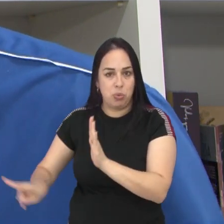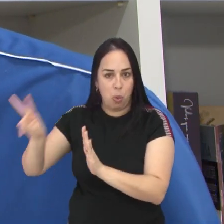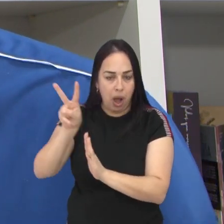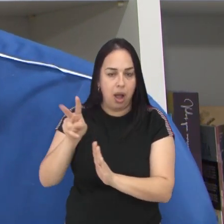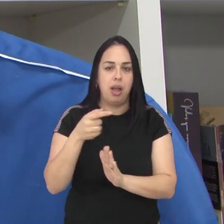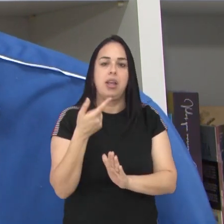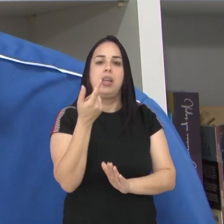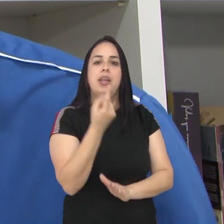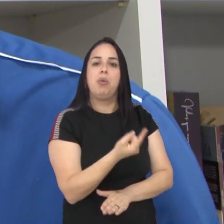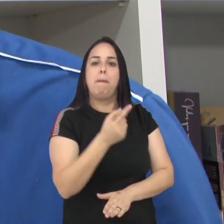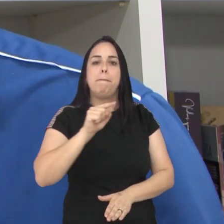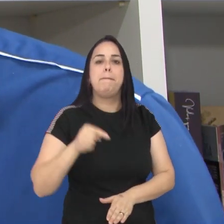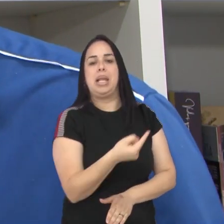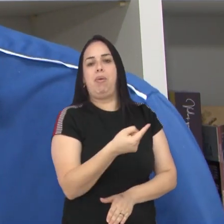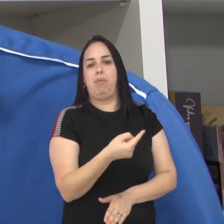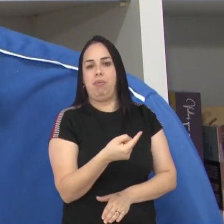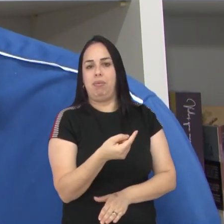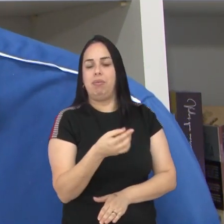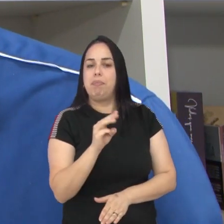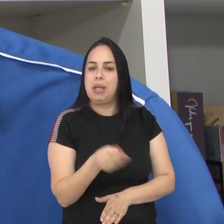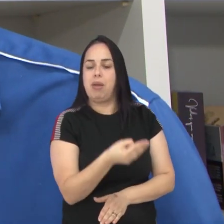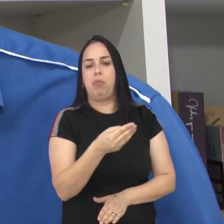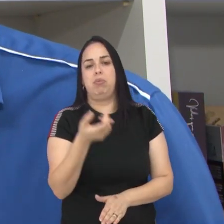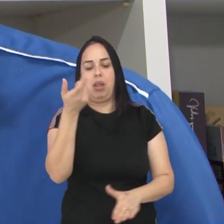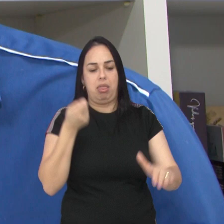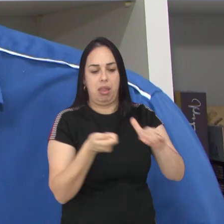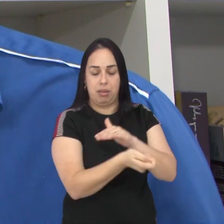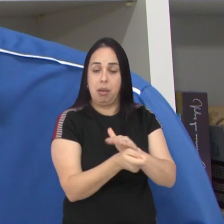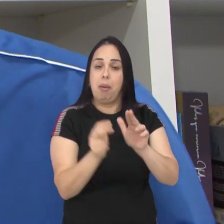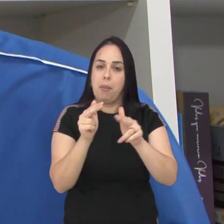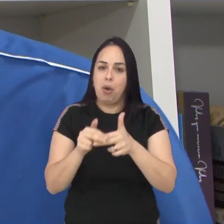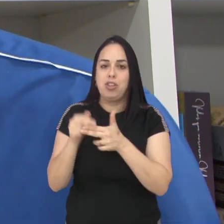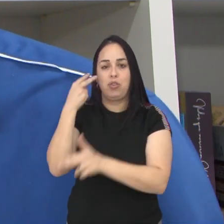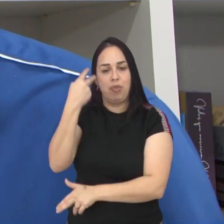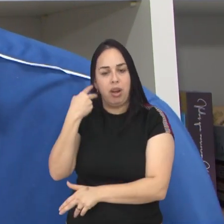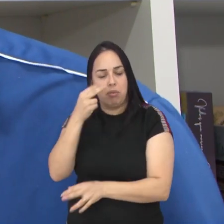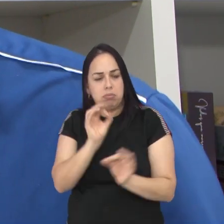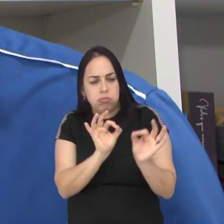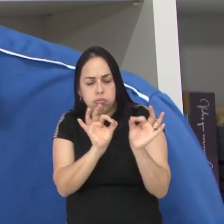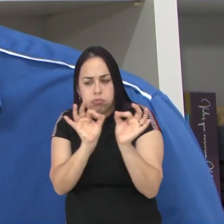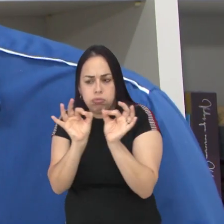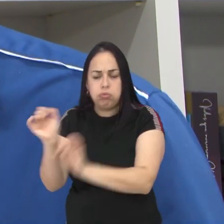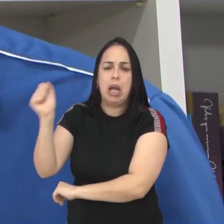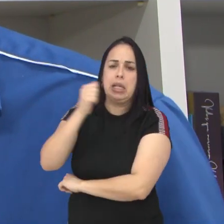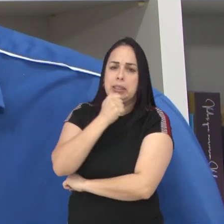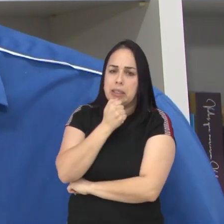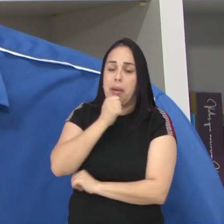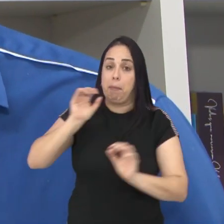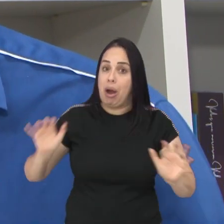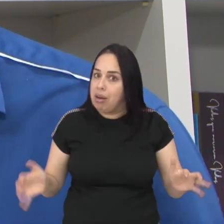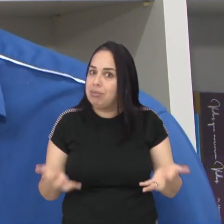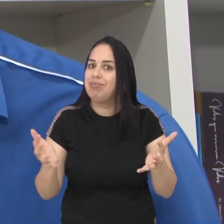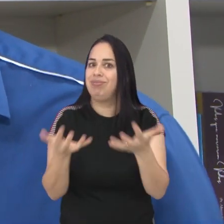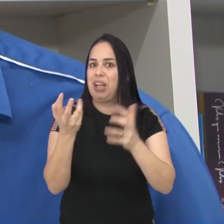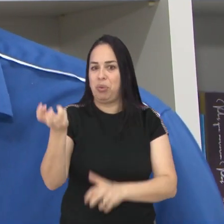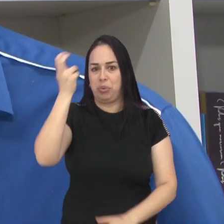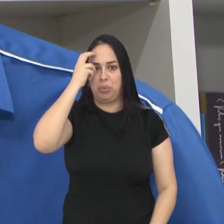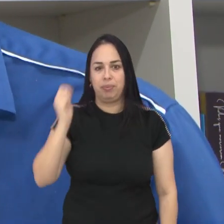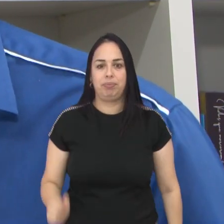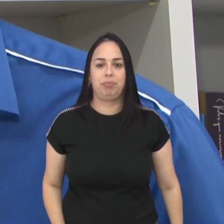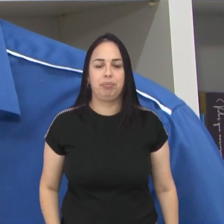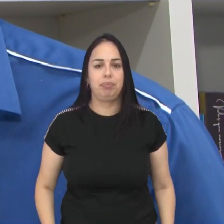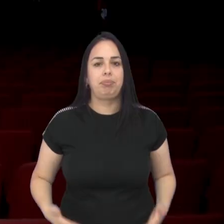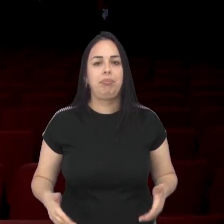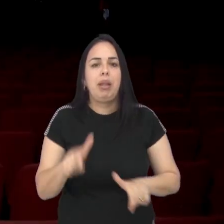as demais atividades. Então a Câmara ela está sempre acompanhando, muito atenta, para que a gente possa fomentar a cultura dentro da